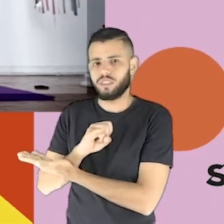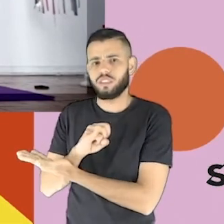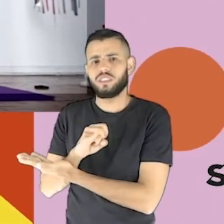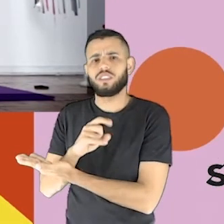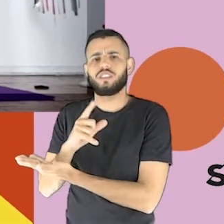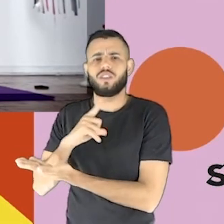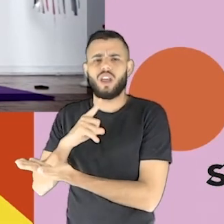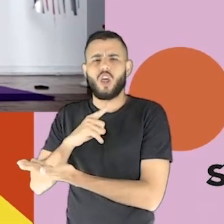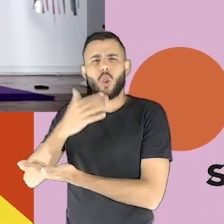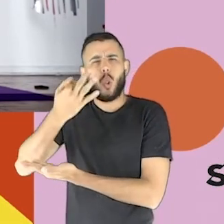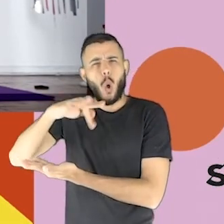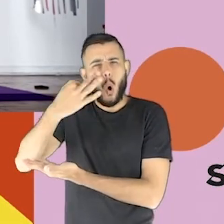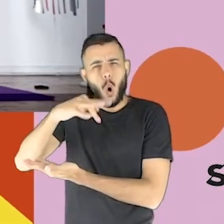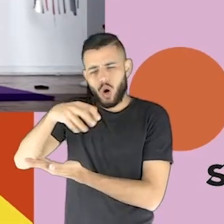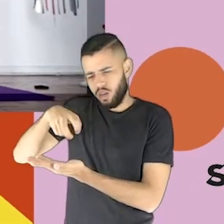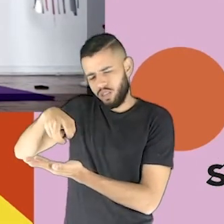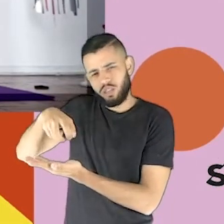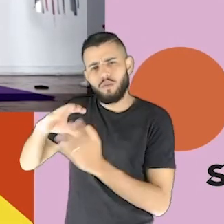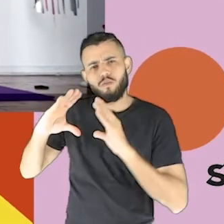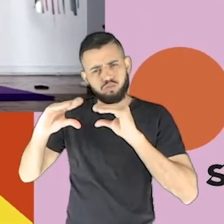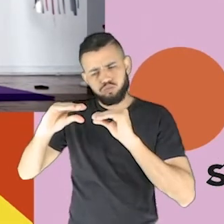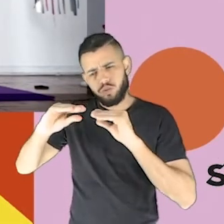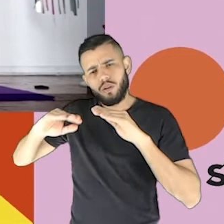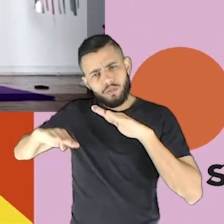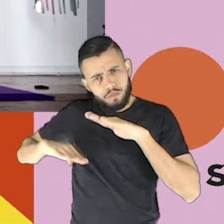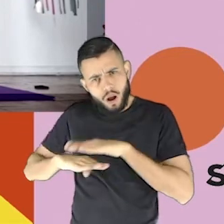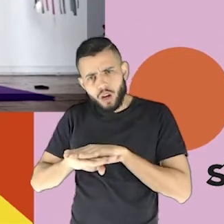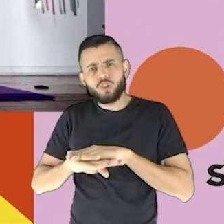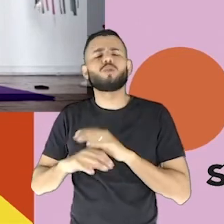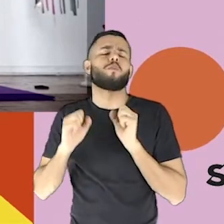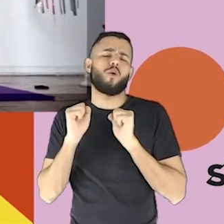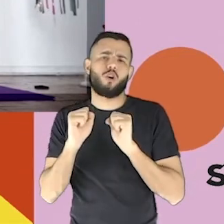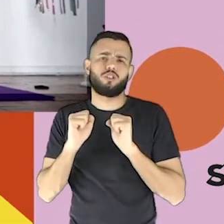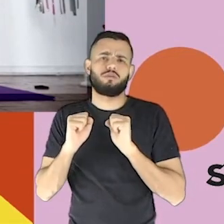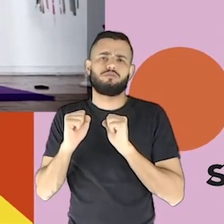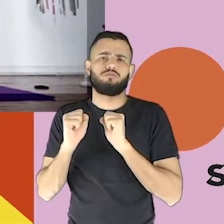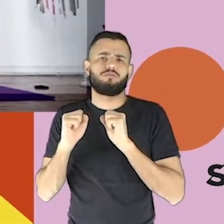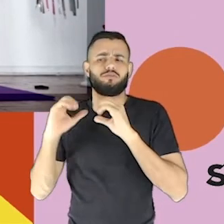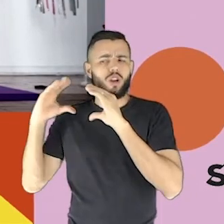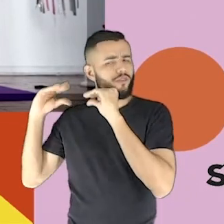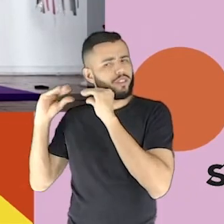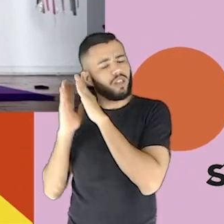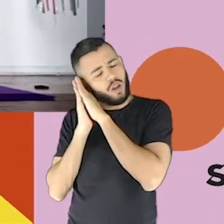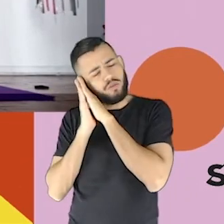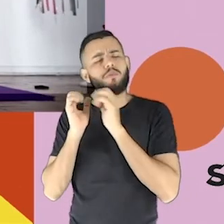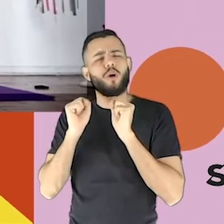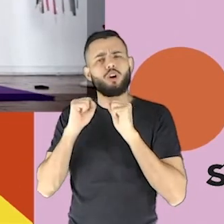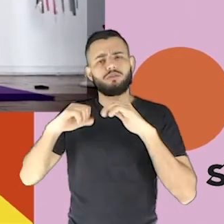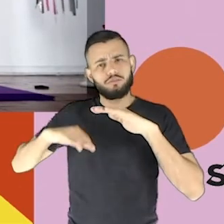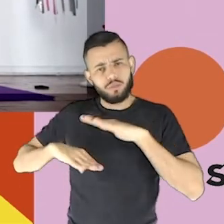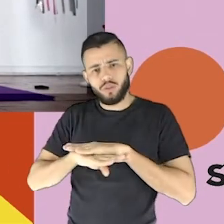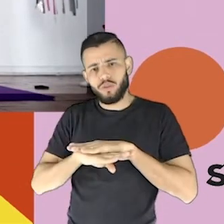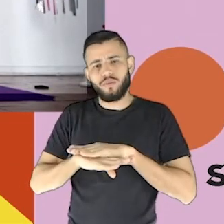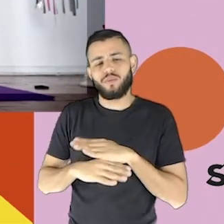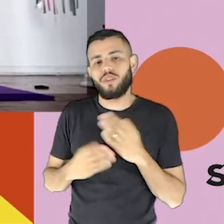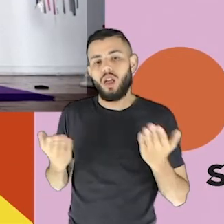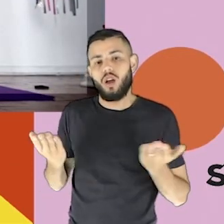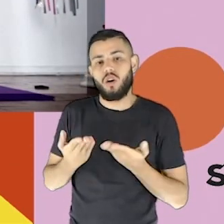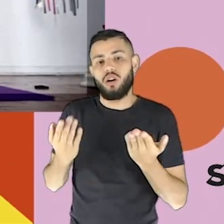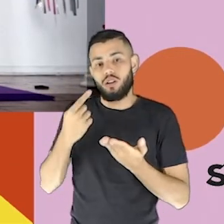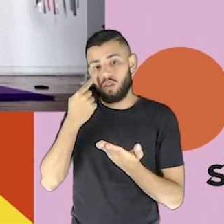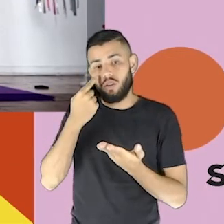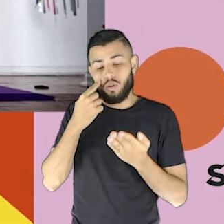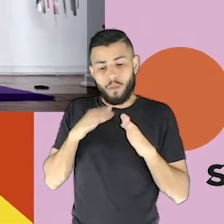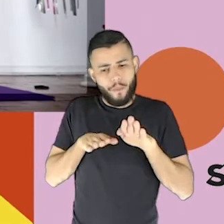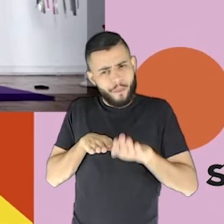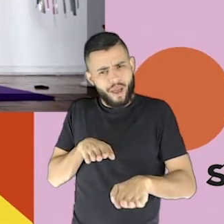colocar uma almofada embaixo do joelho, tá? O travesseiro, que fica melhor pra você. E aqui, ó, a gente vai fixar bem o pé no chão. A